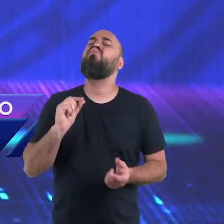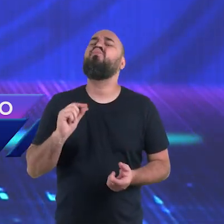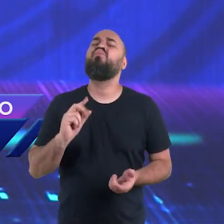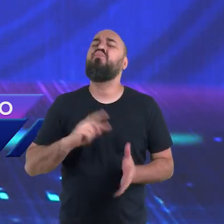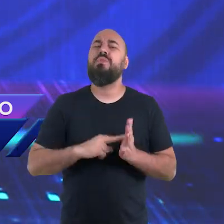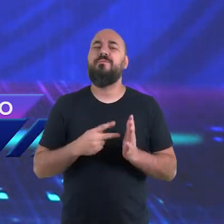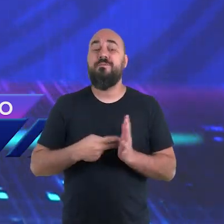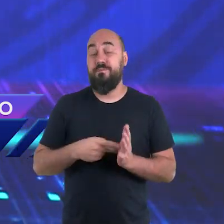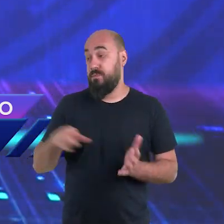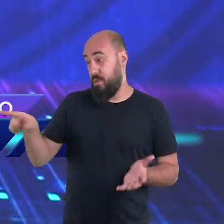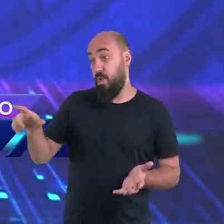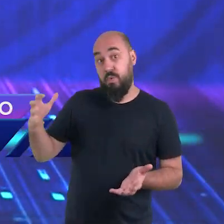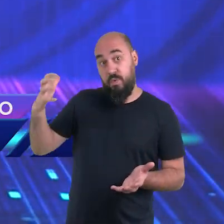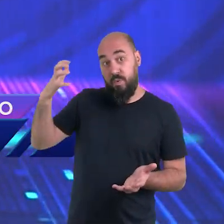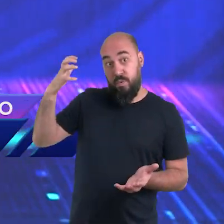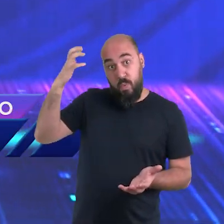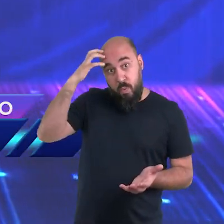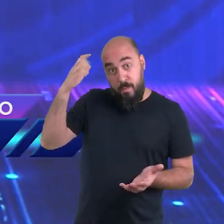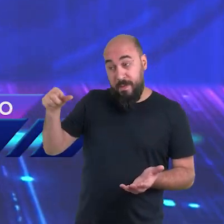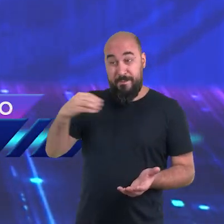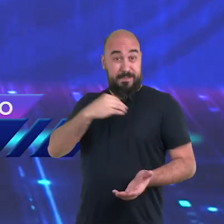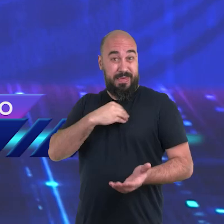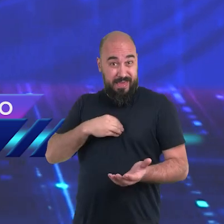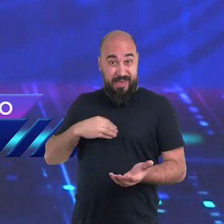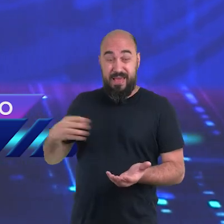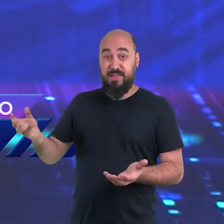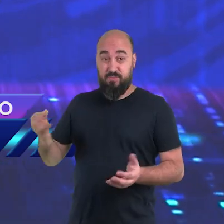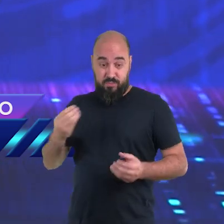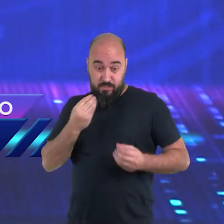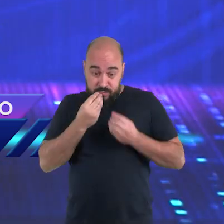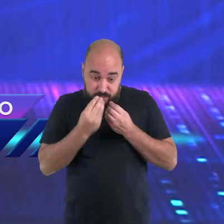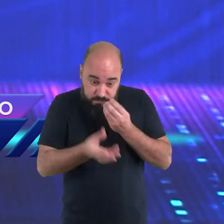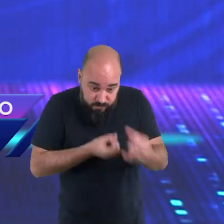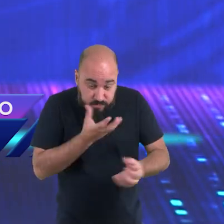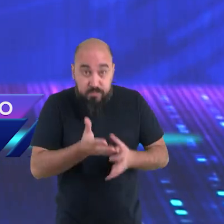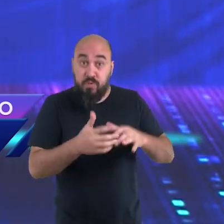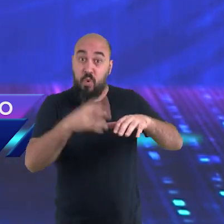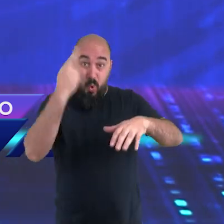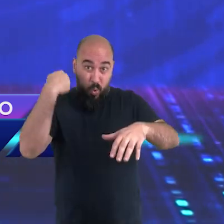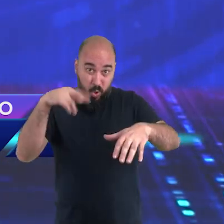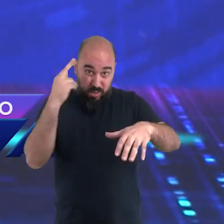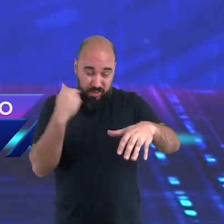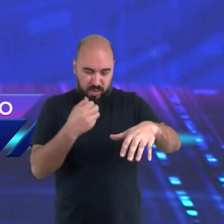Simbolicamente, uma transferência. Então veja, o pecador transfere o pecado para o cordeiro,